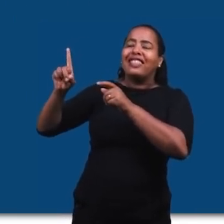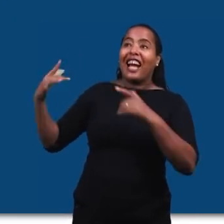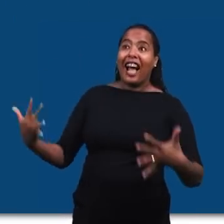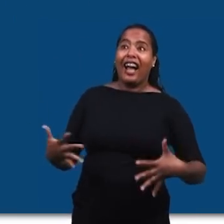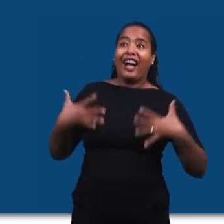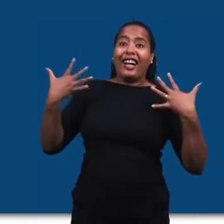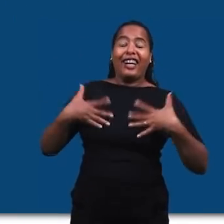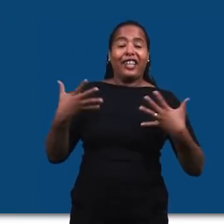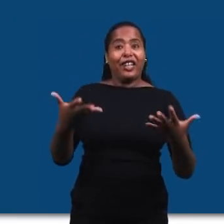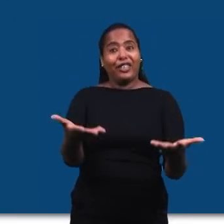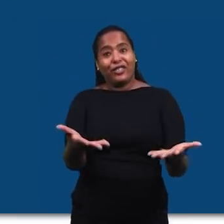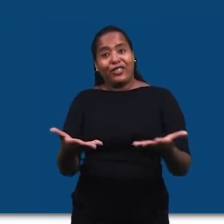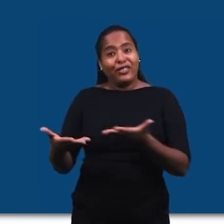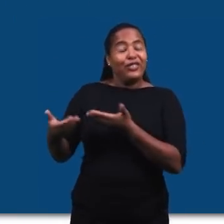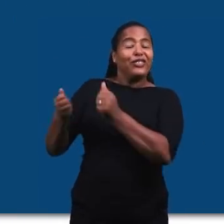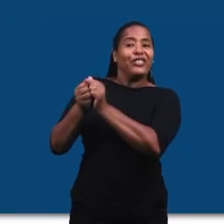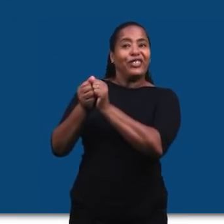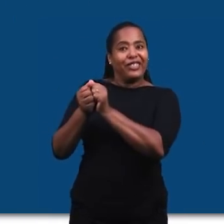Regozijemo-nos,